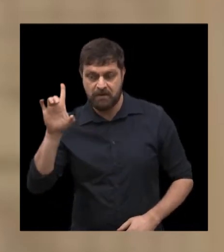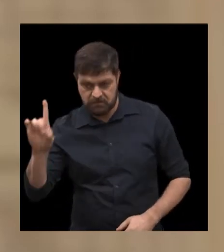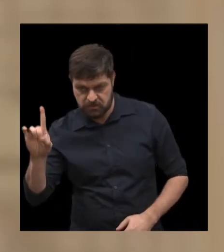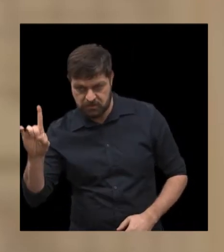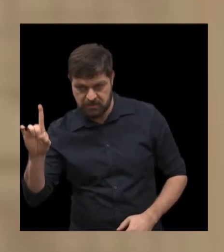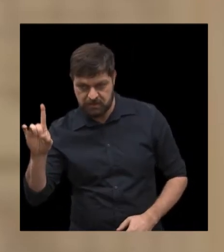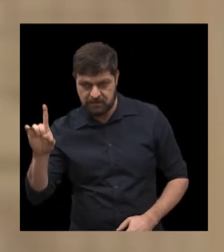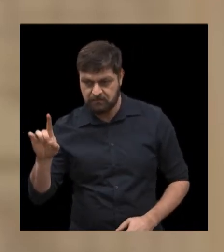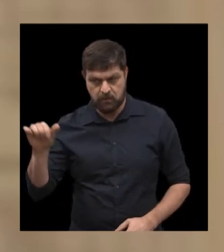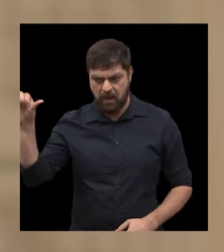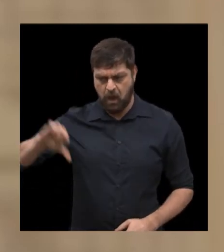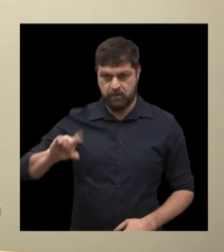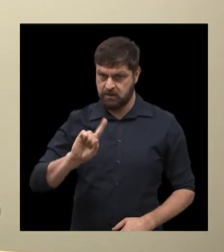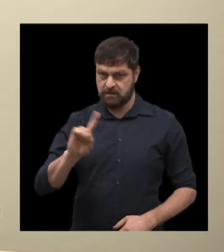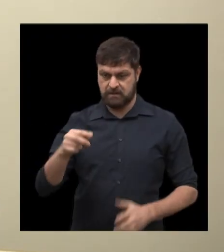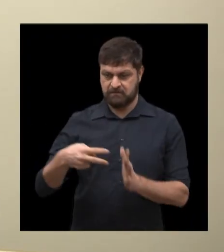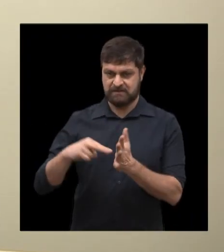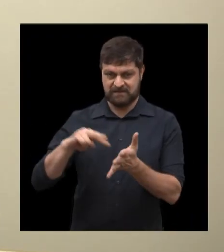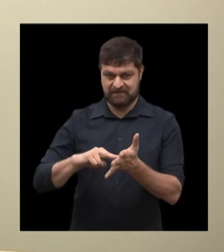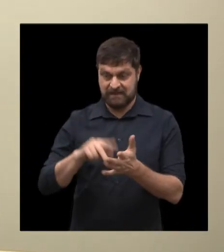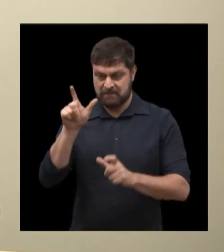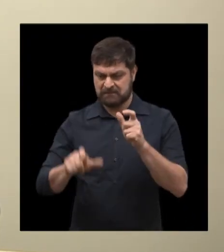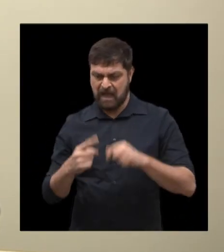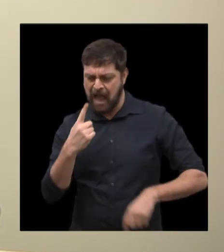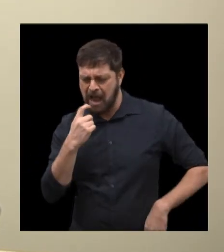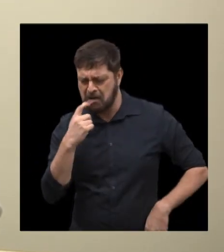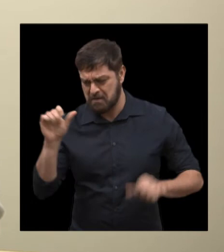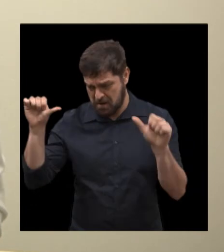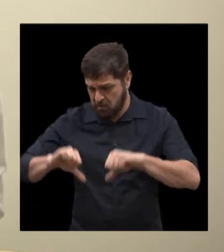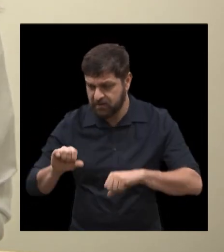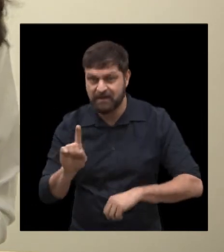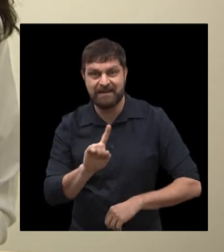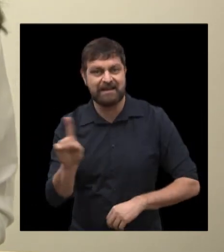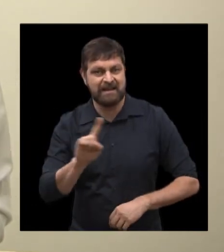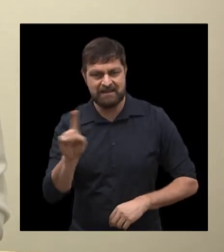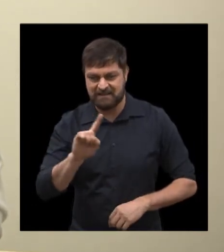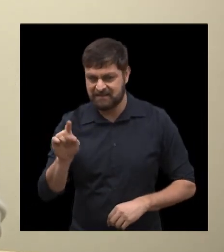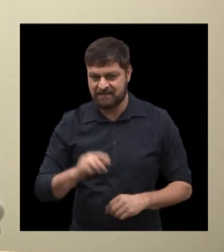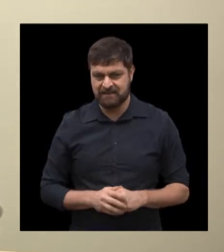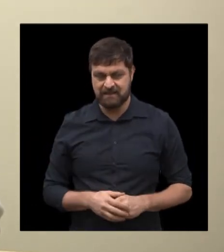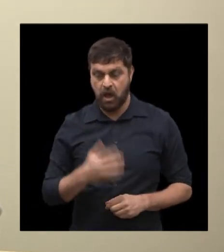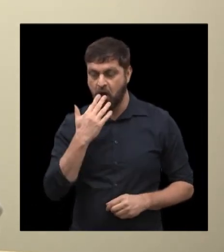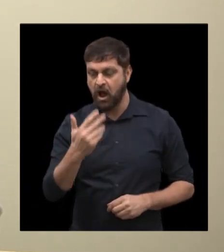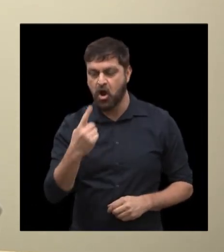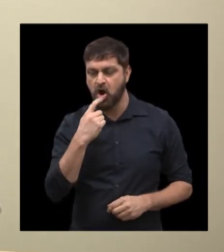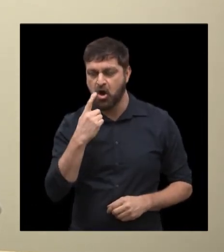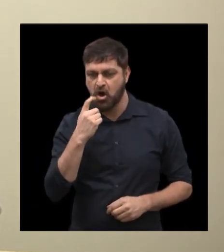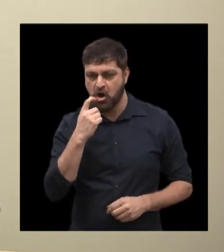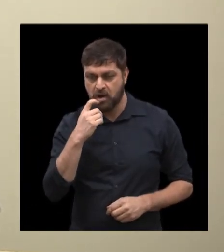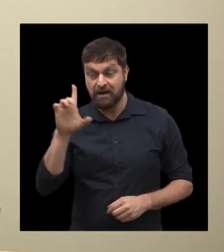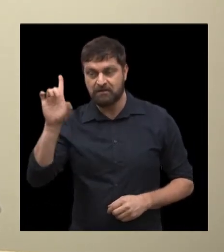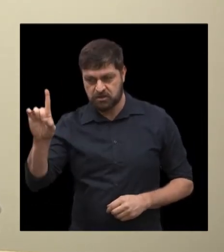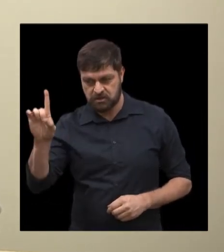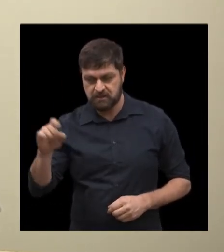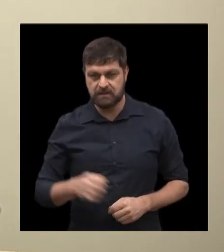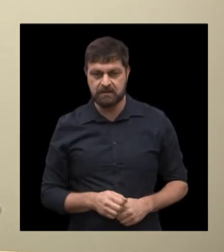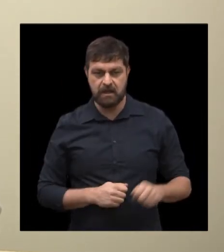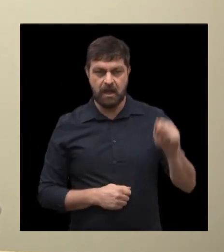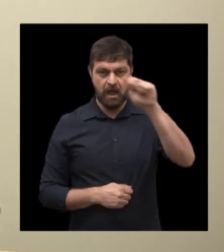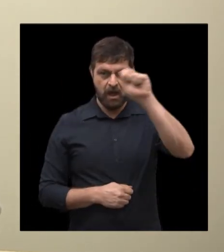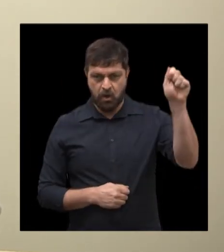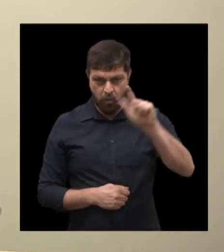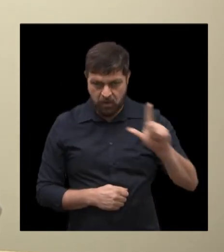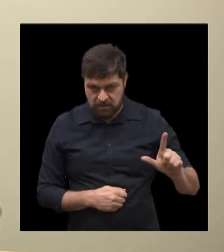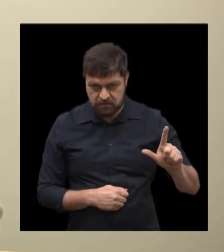Não quer dizer que tá ruim, às vezes o pessoal associa a algo negativo a cor vermelha. E os sinais em azul, que é